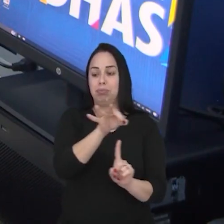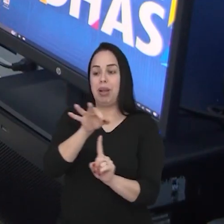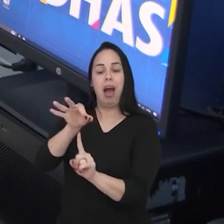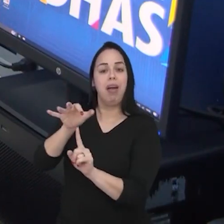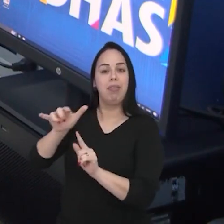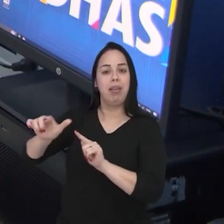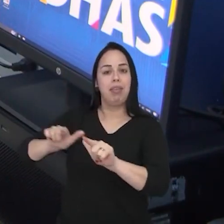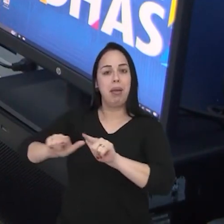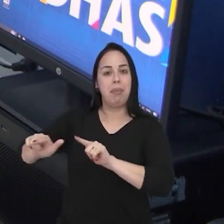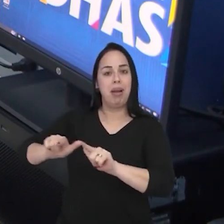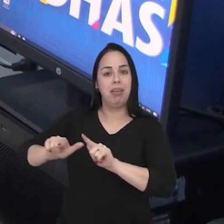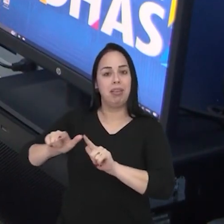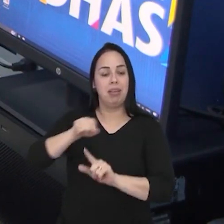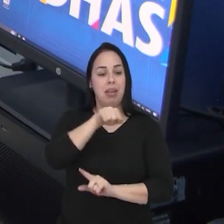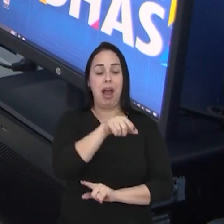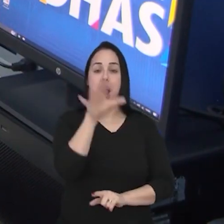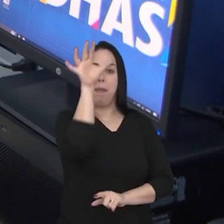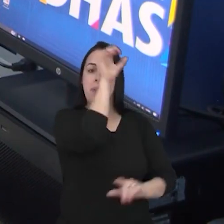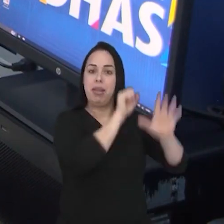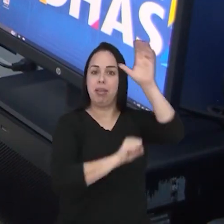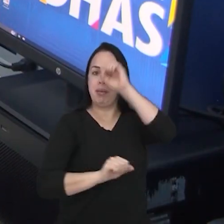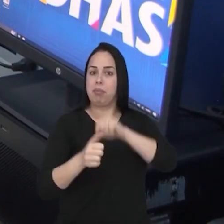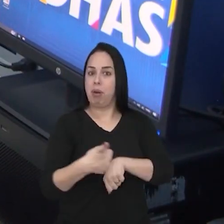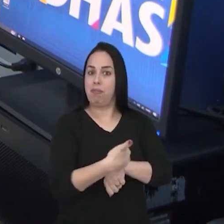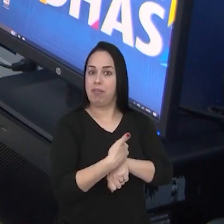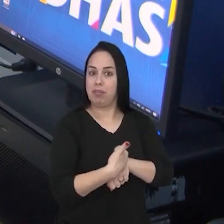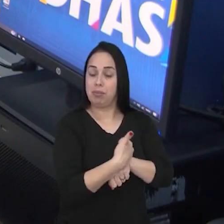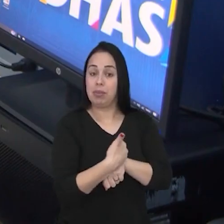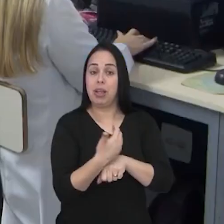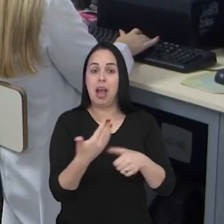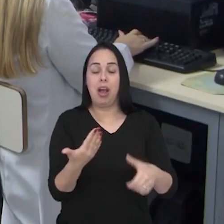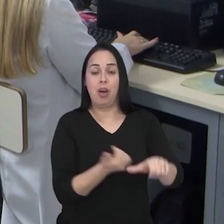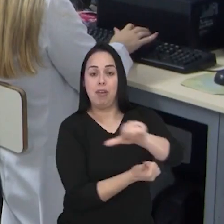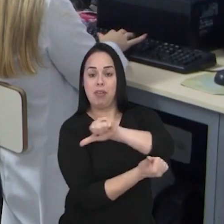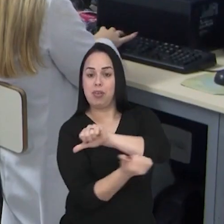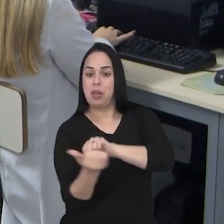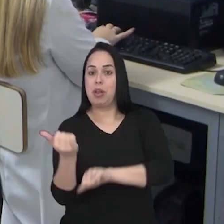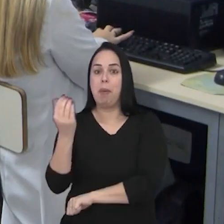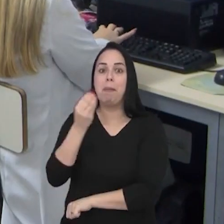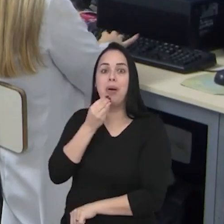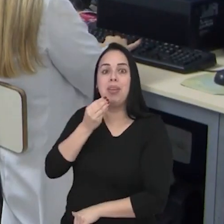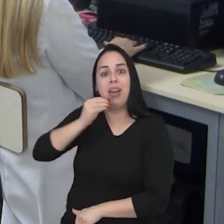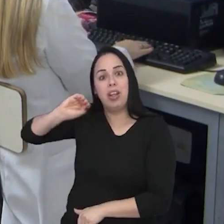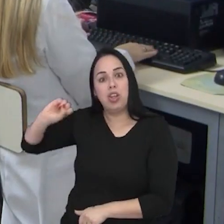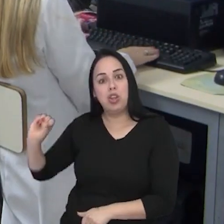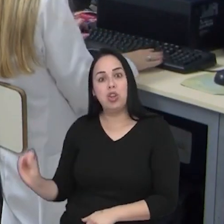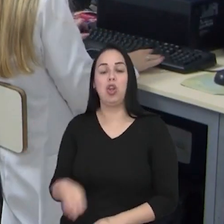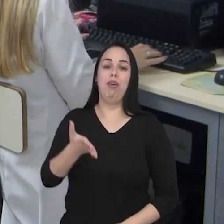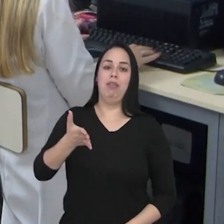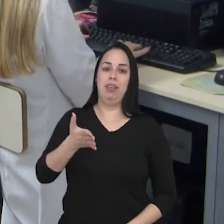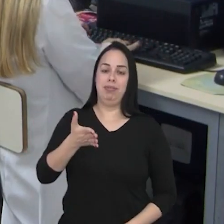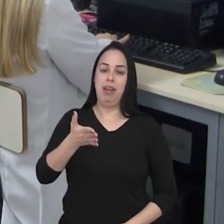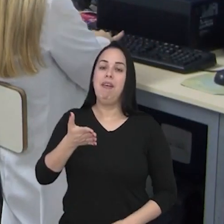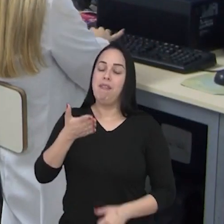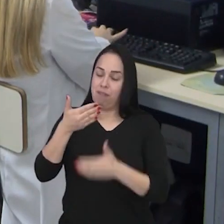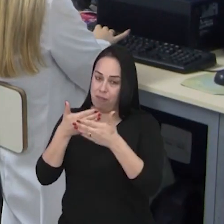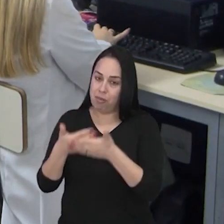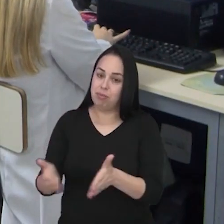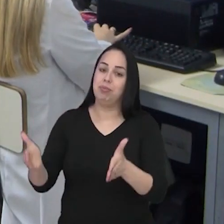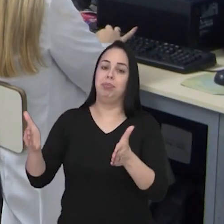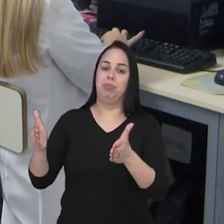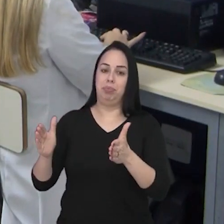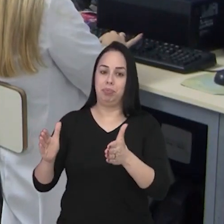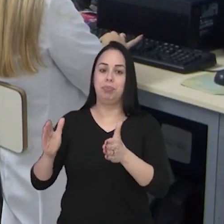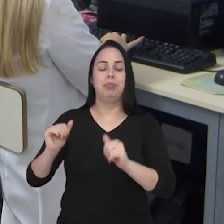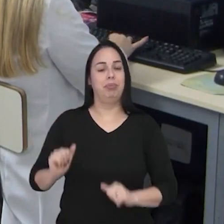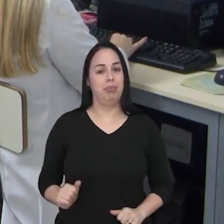ao mercado de trabalho através da qualificação profissional. Agora, novas oportunidades devem ser abertas